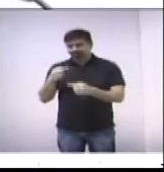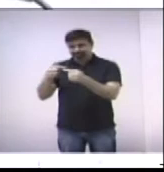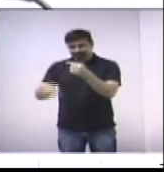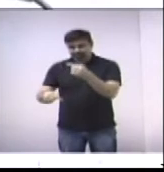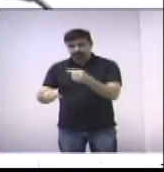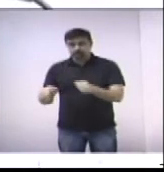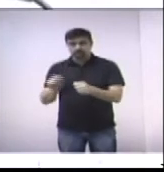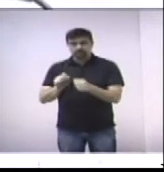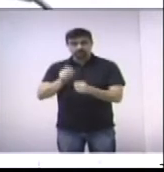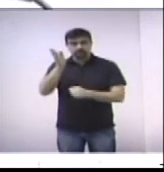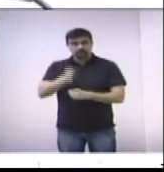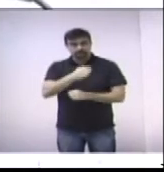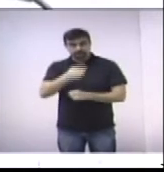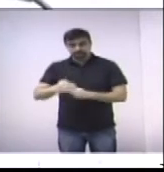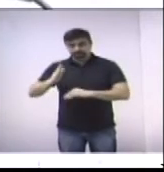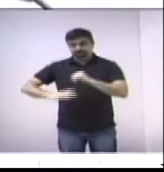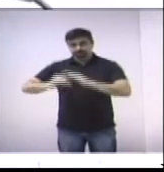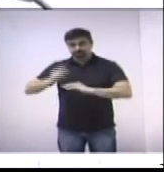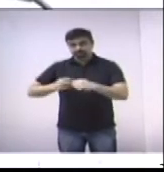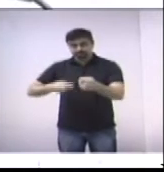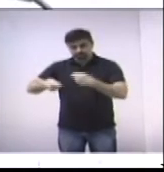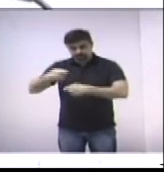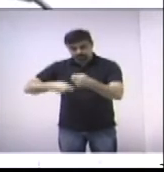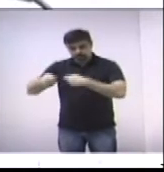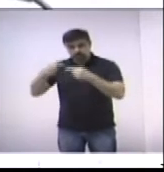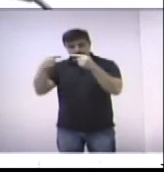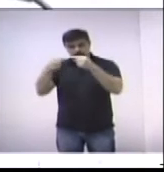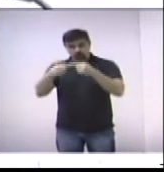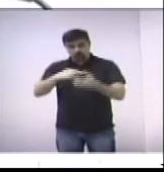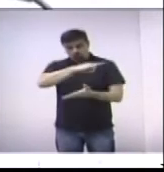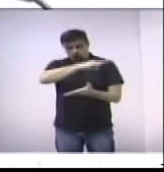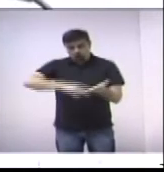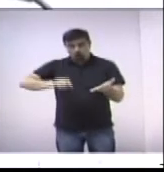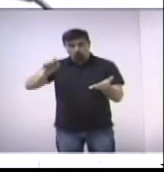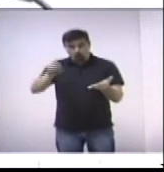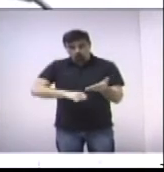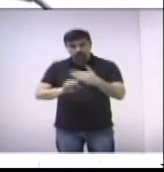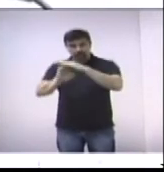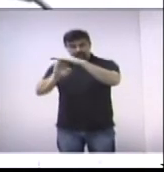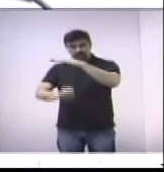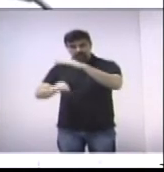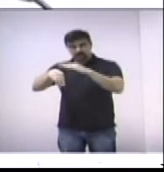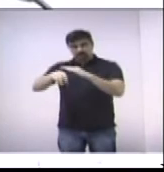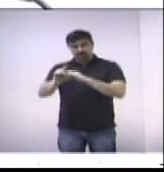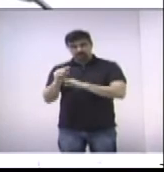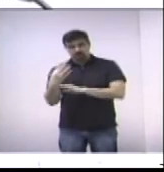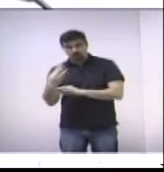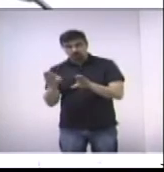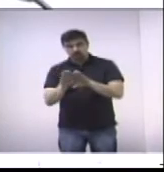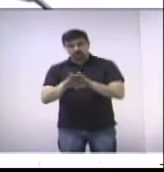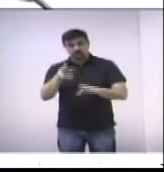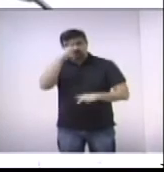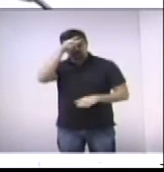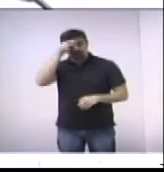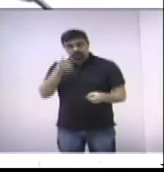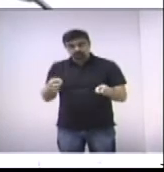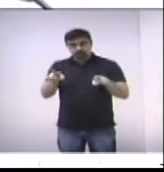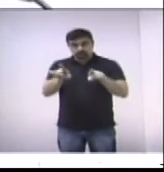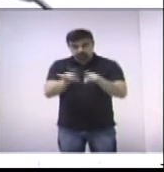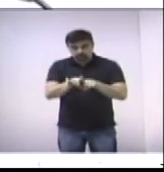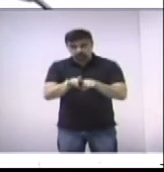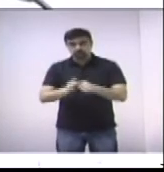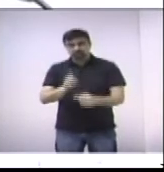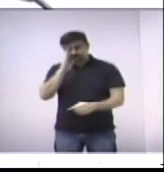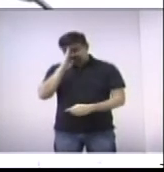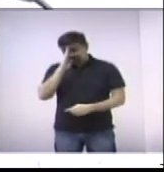de nulidade envolve todos os atos administrativos relacionados ao contrato em questão e, tendo os réus tomado parte deles diretamente